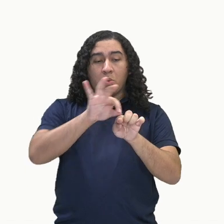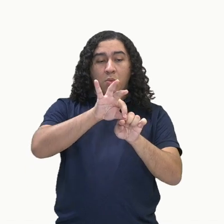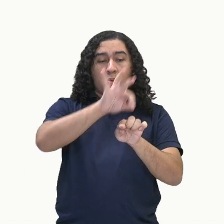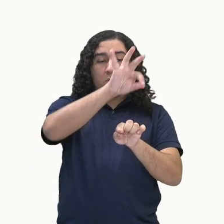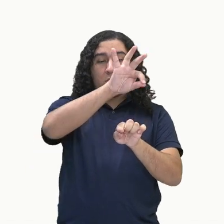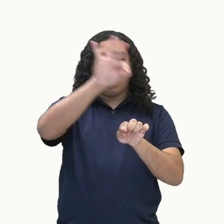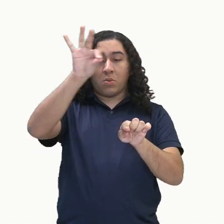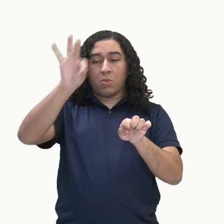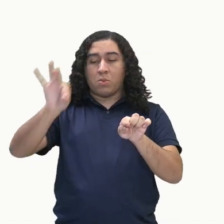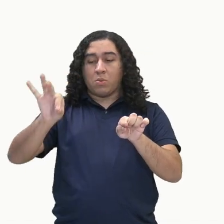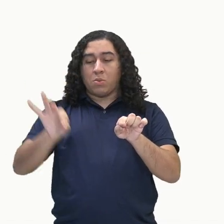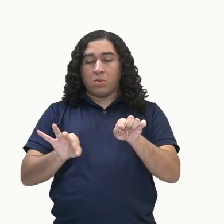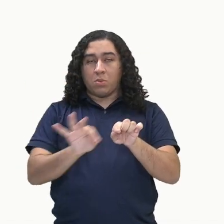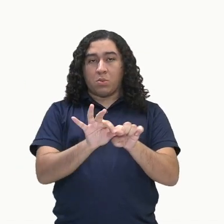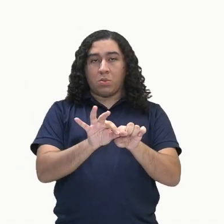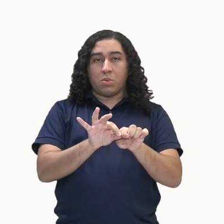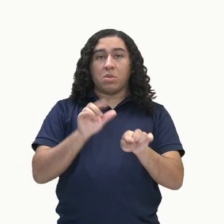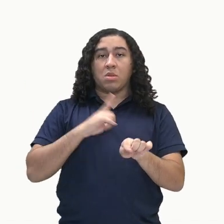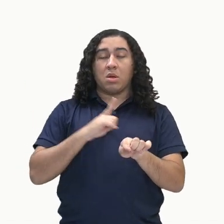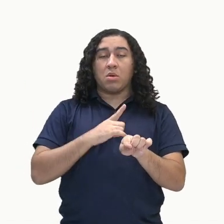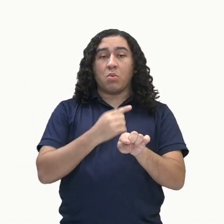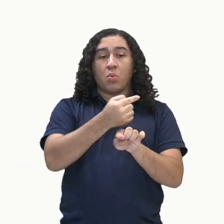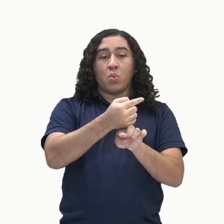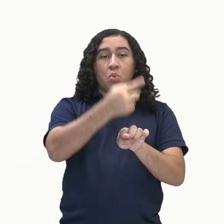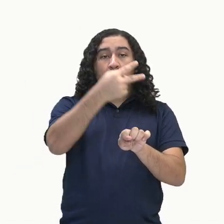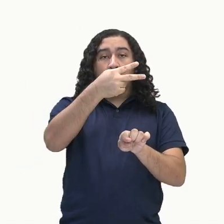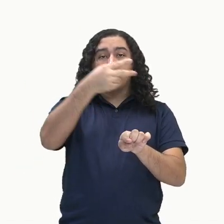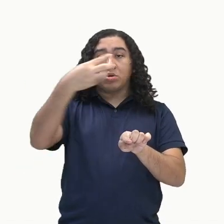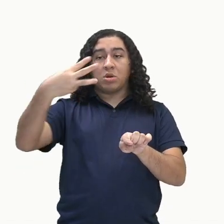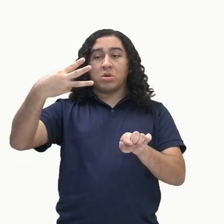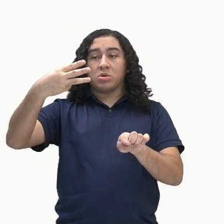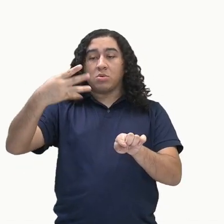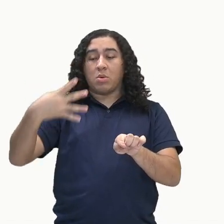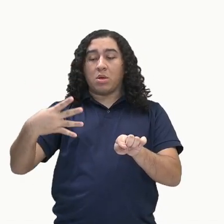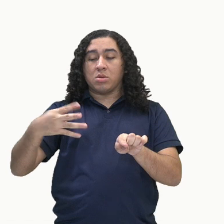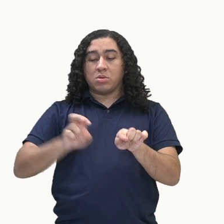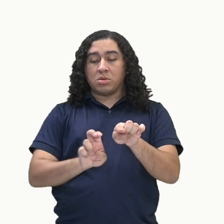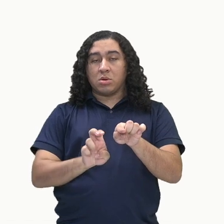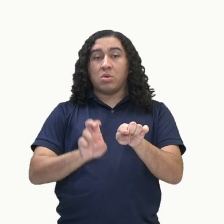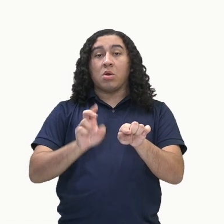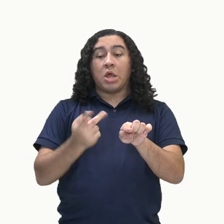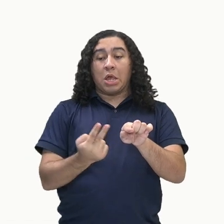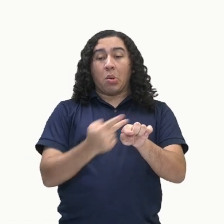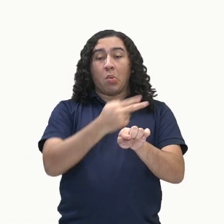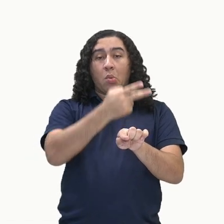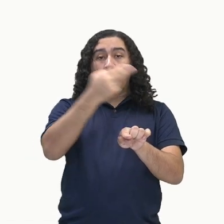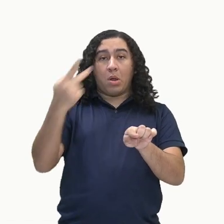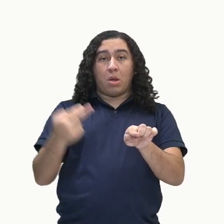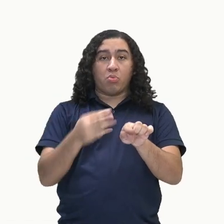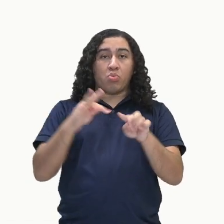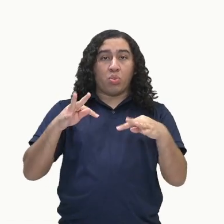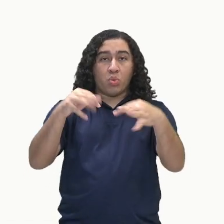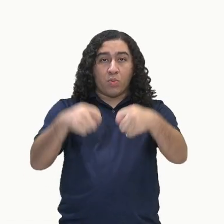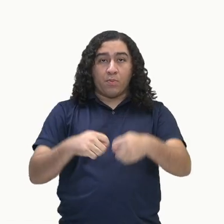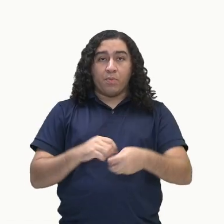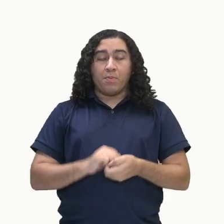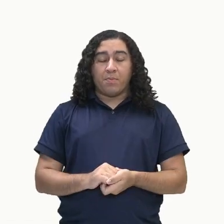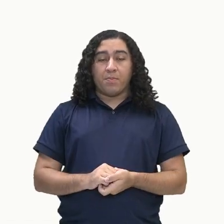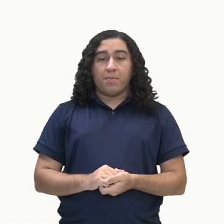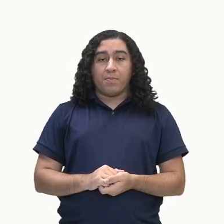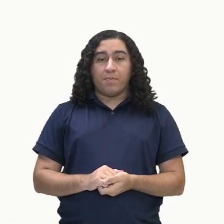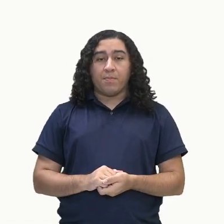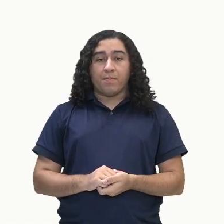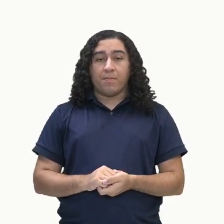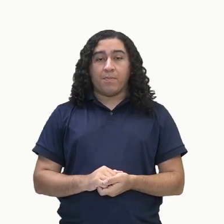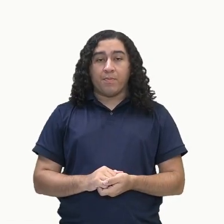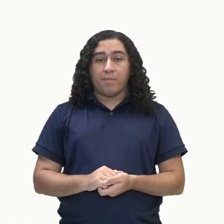né, seus lados possuem a mesma medida e seus ângulos também possuem, né, a mesma medida.